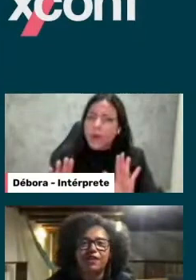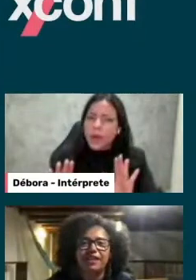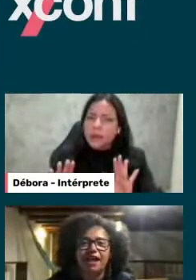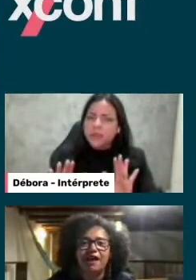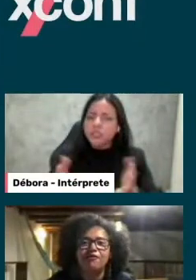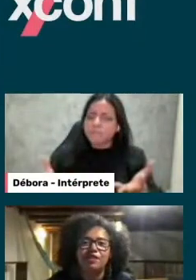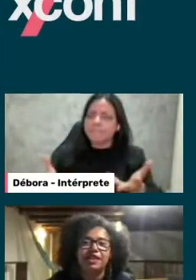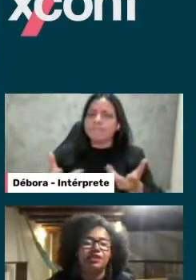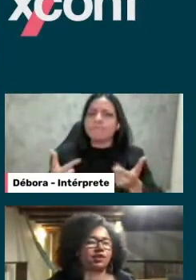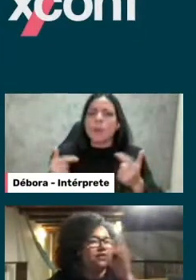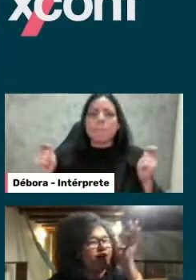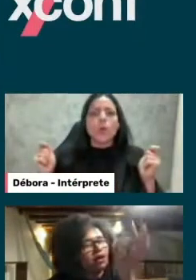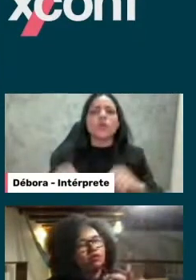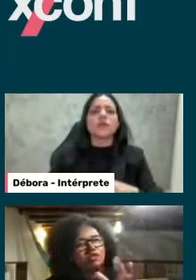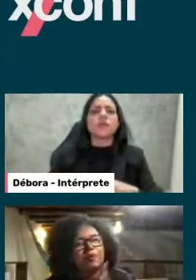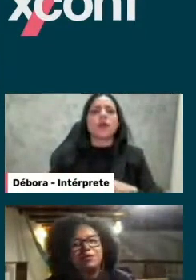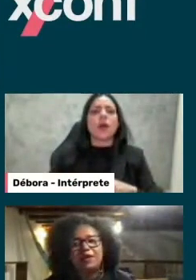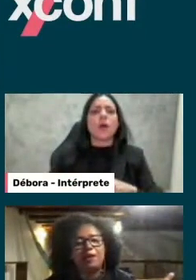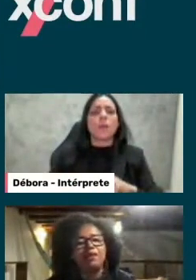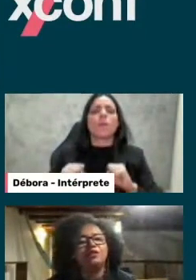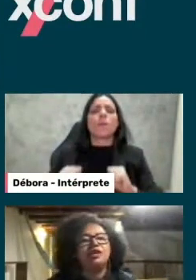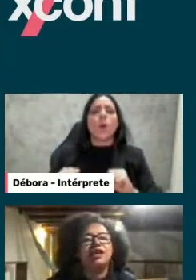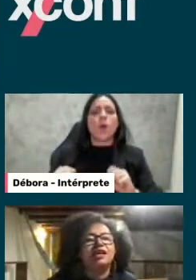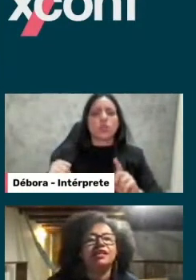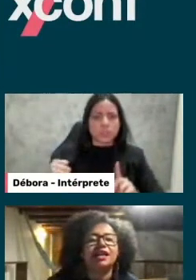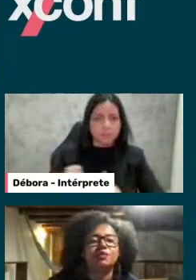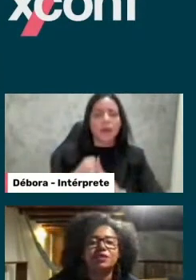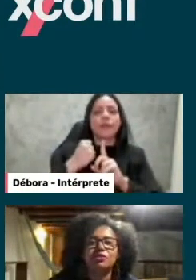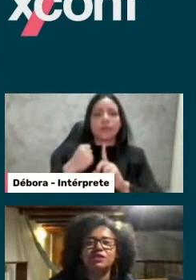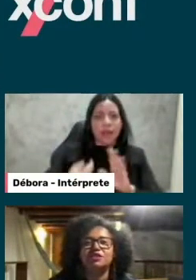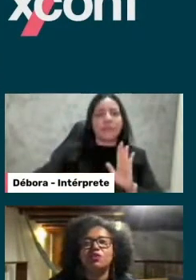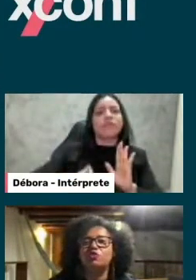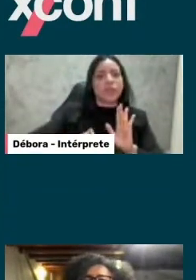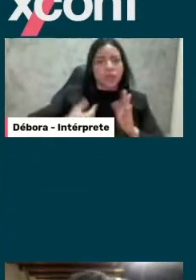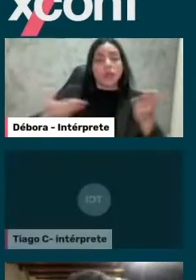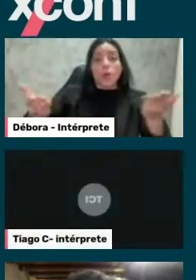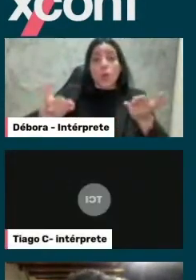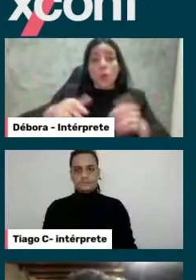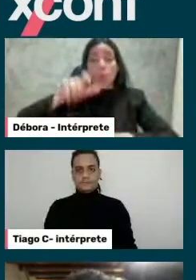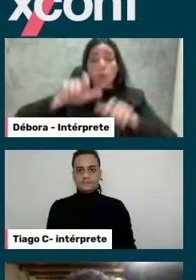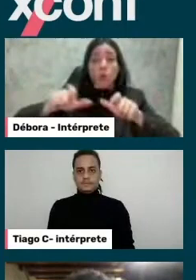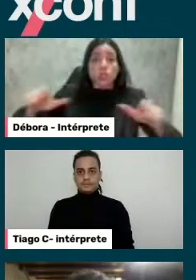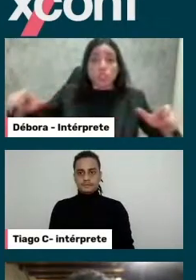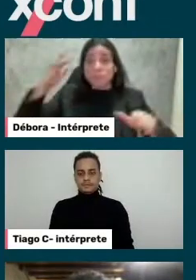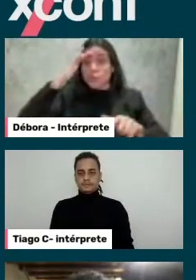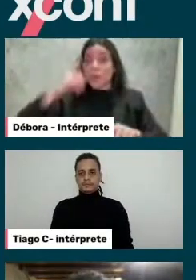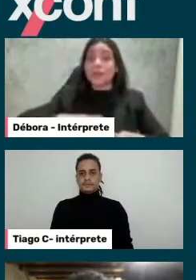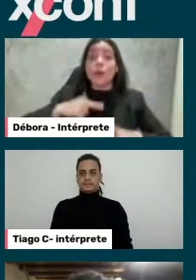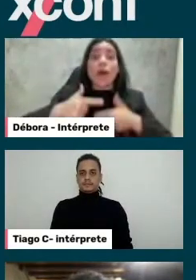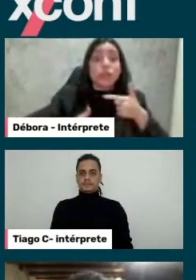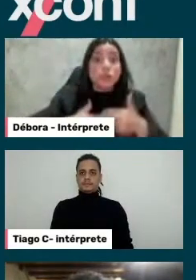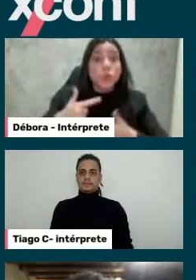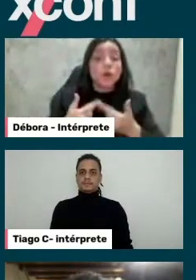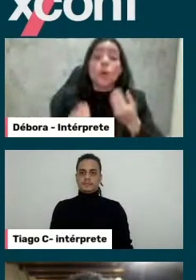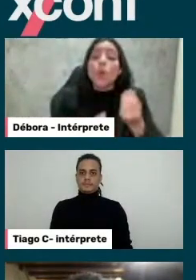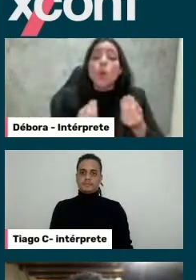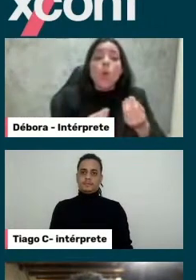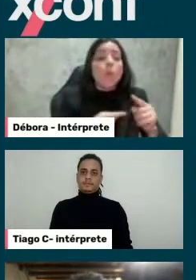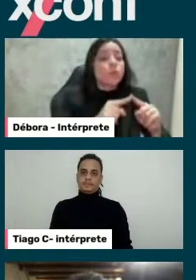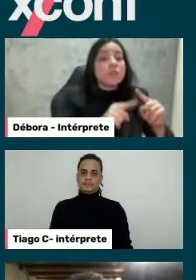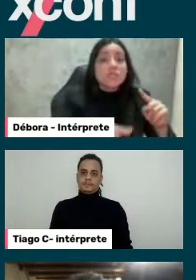que ele pode afetar a vida que eu queria falar hoje, especificamente das pessoas que estão atuando no ciclo de vida de desenvolvimento de